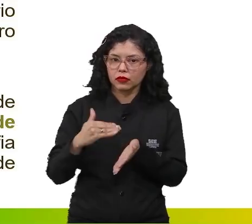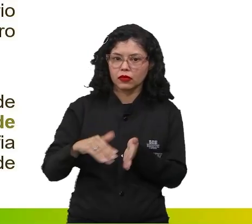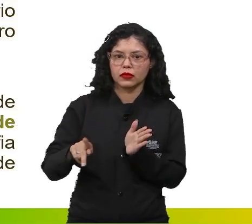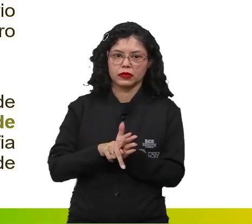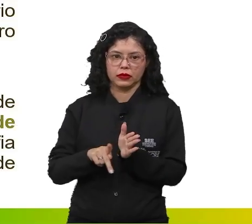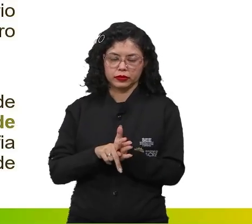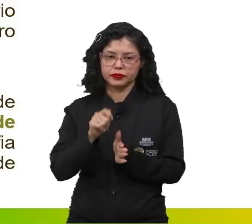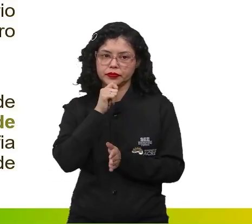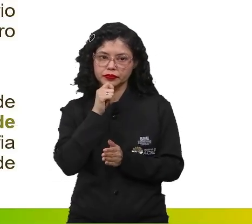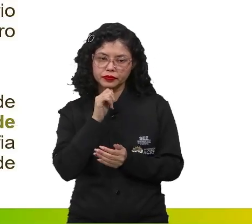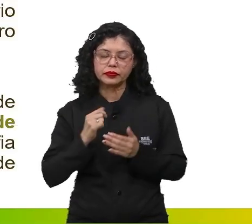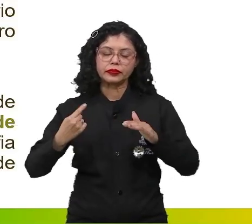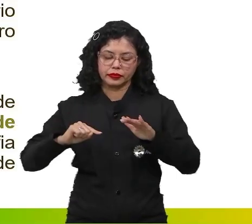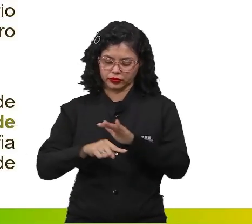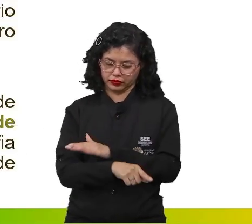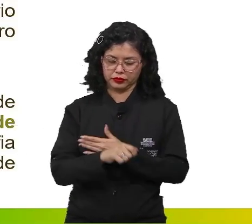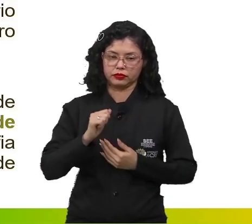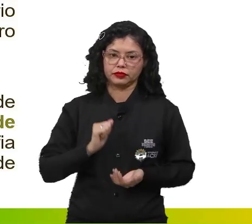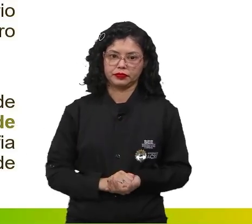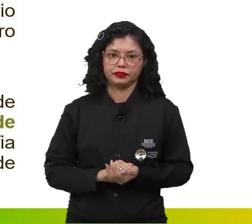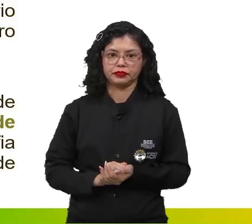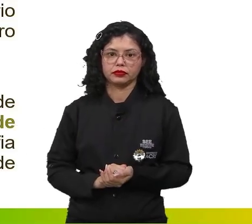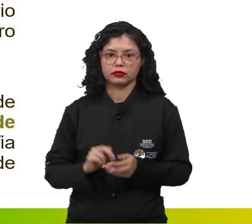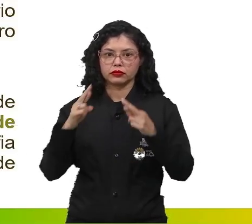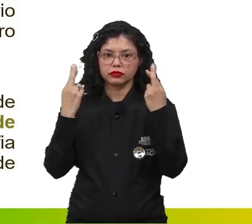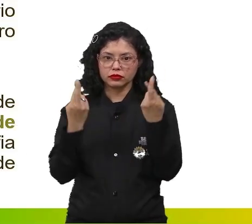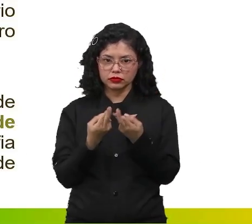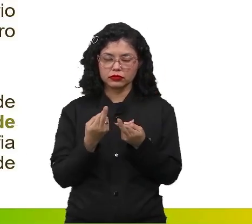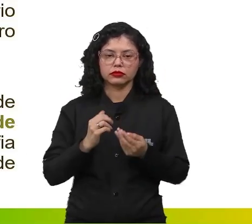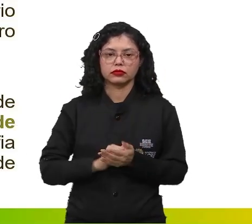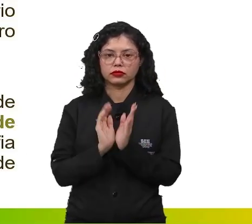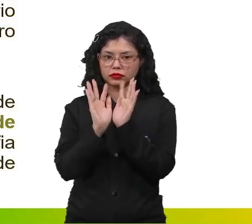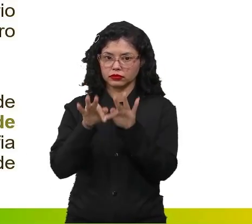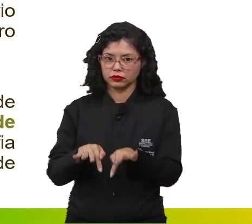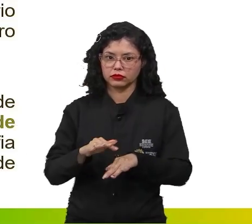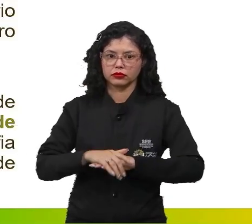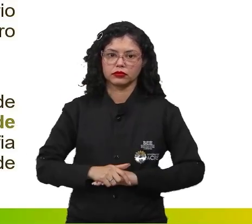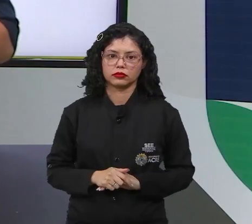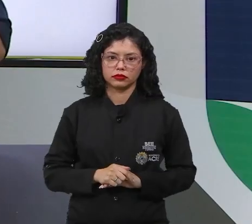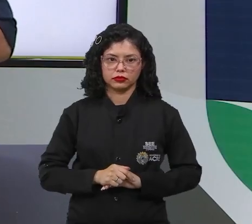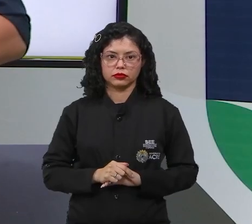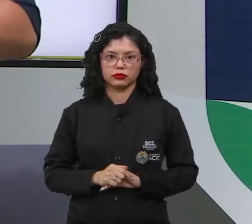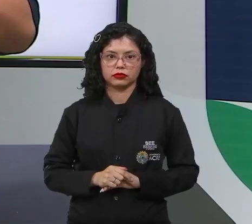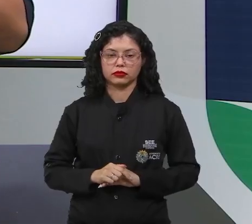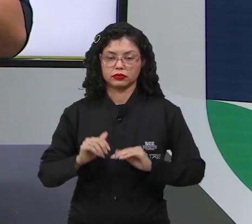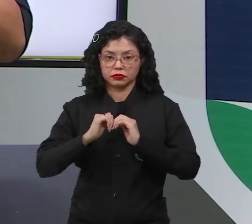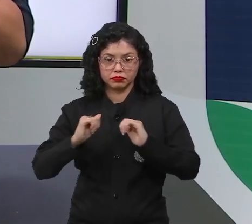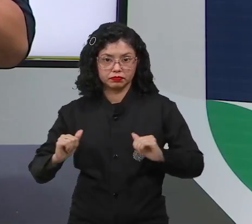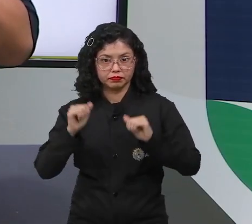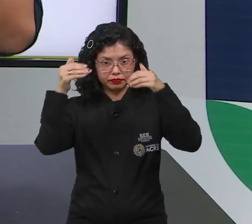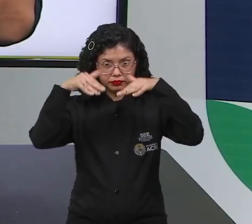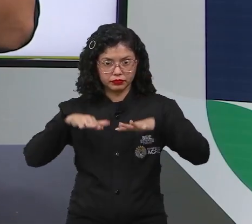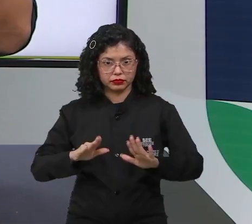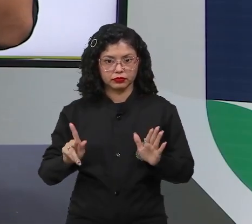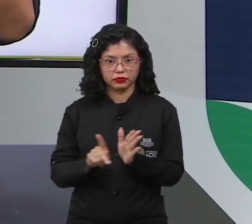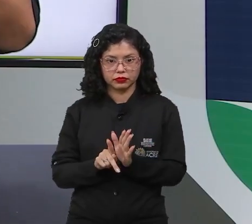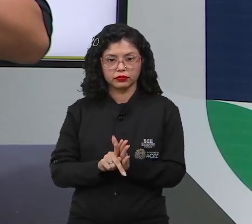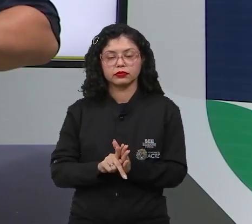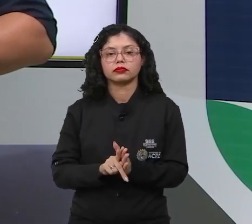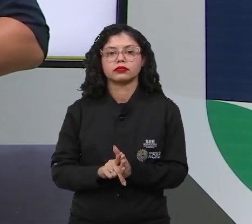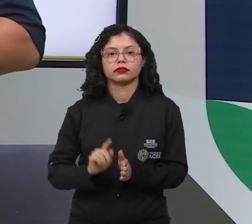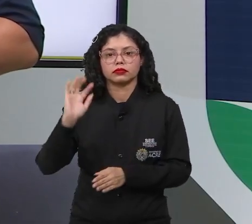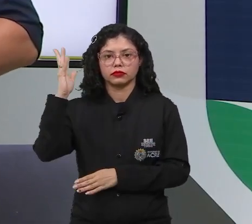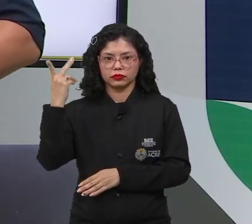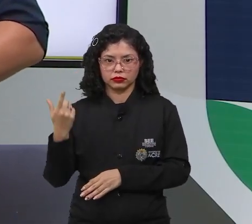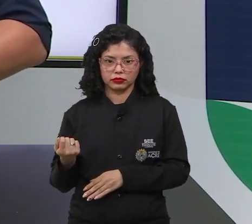administração interna desses reinos, enfim. É o que nós chamamos de divisão natural da África. Mais tarde, lá na frente, tem um